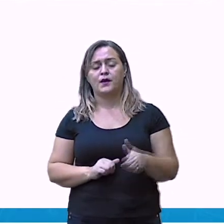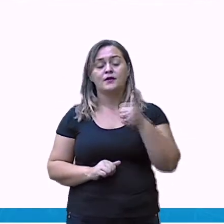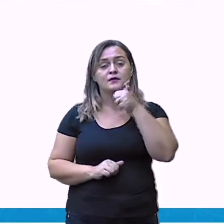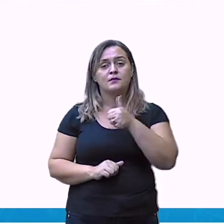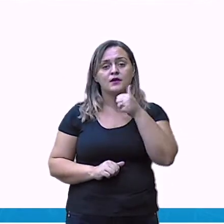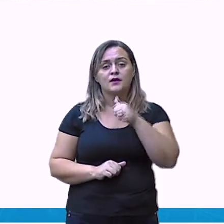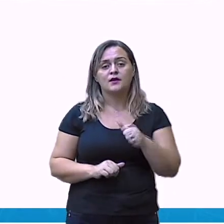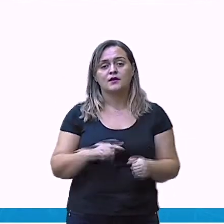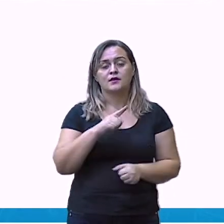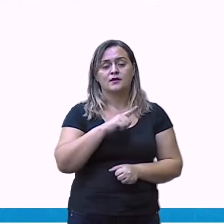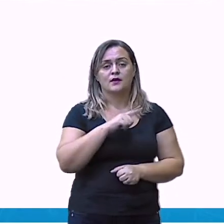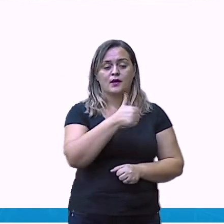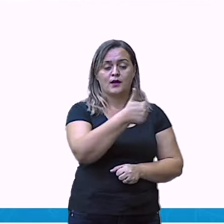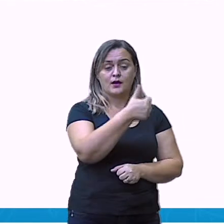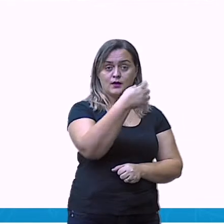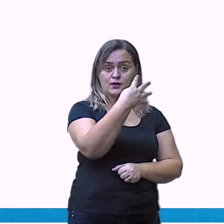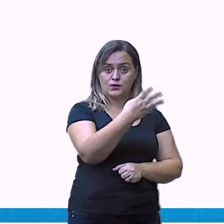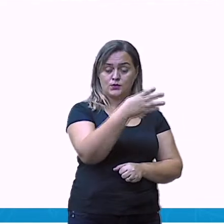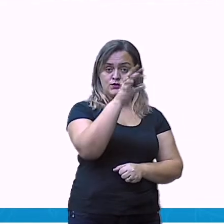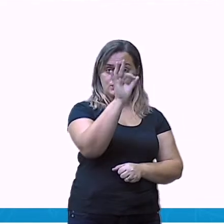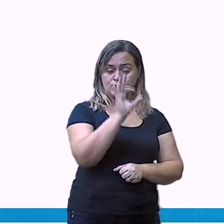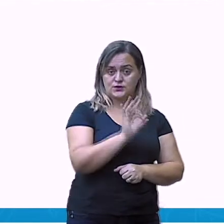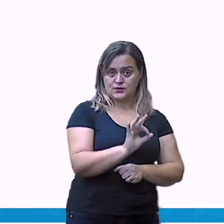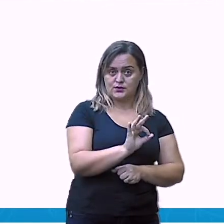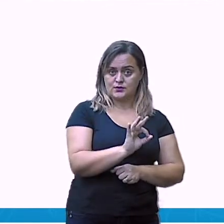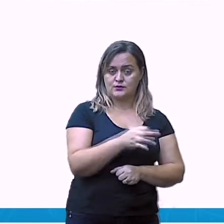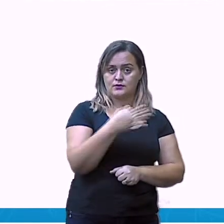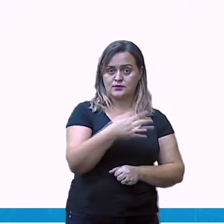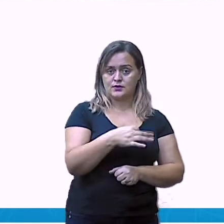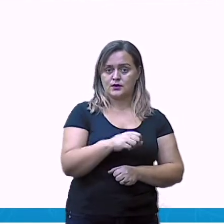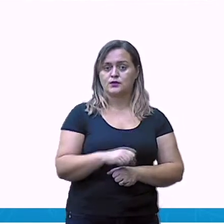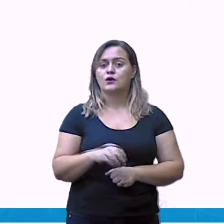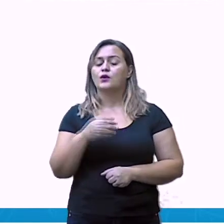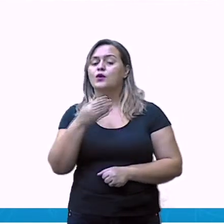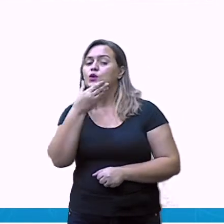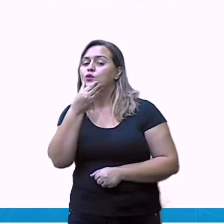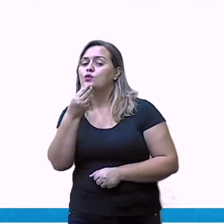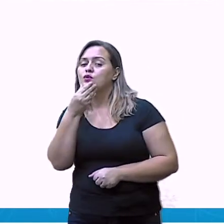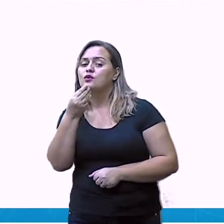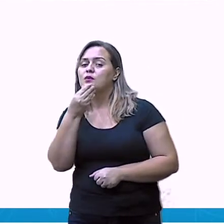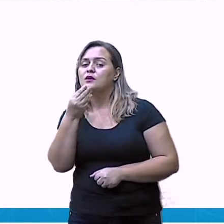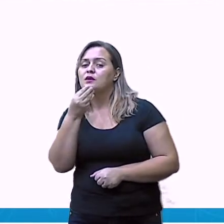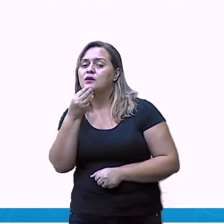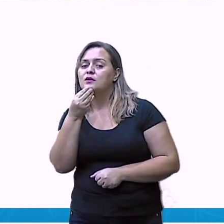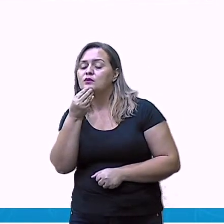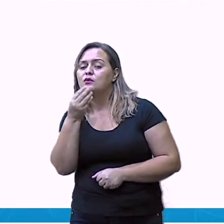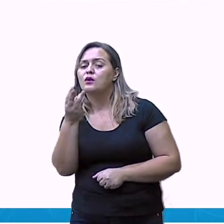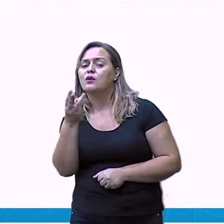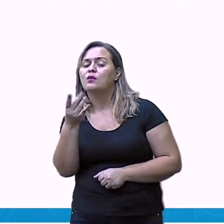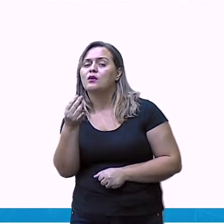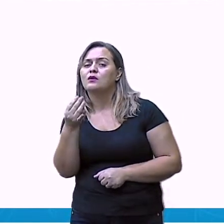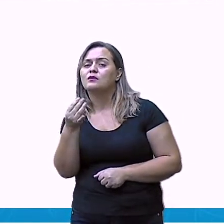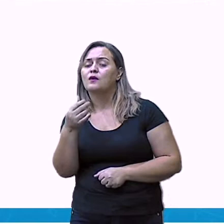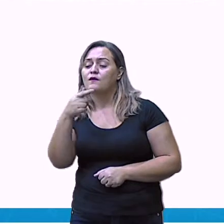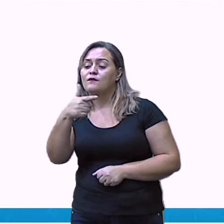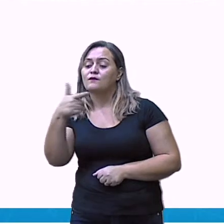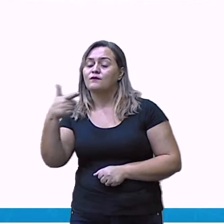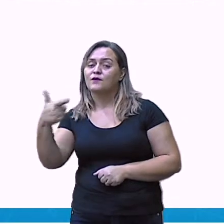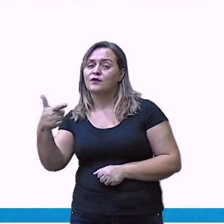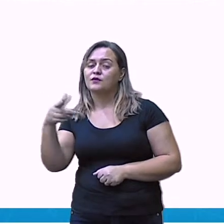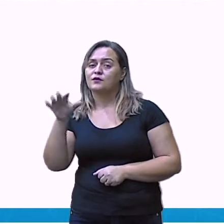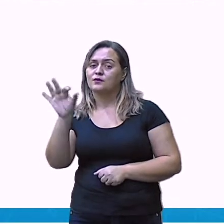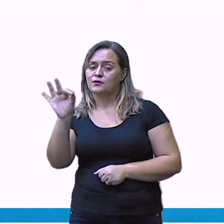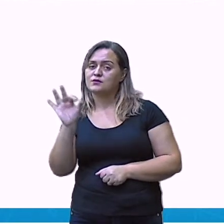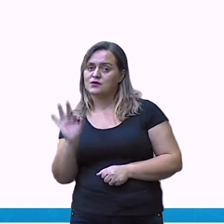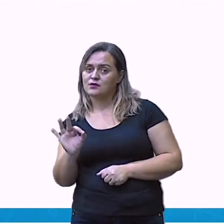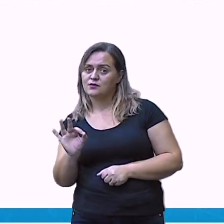são 14% e de 4 a 6 horas nós temos o quê? 22%.